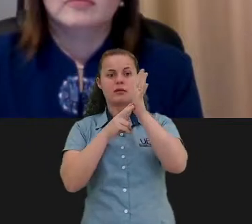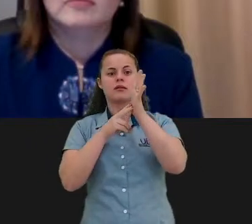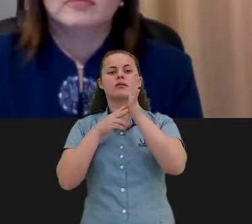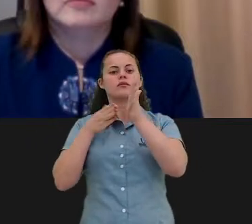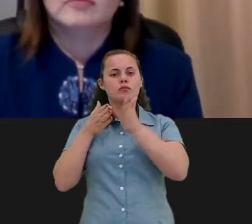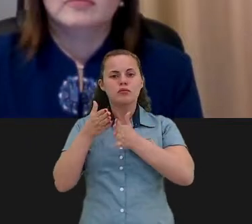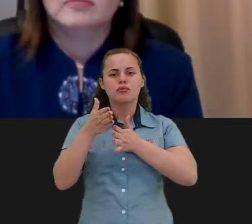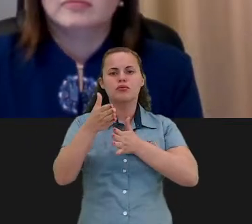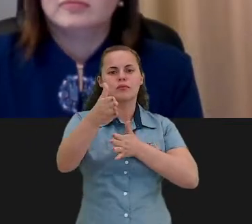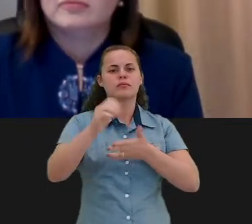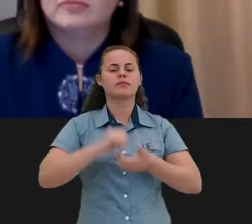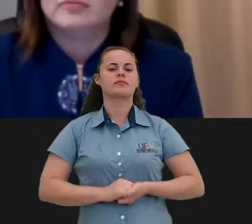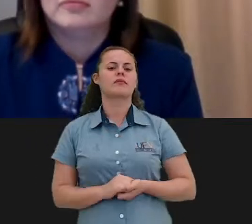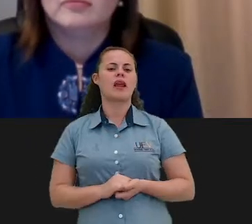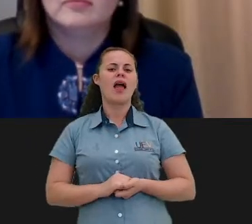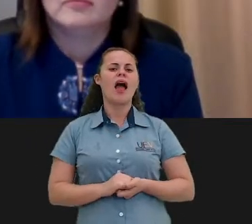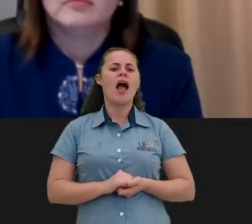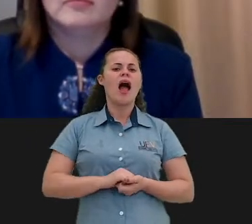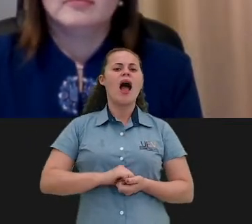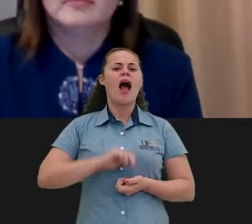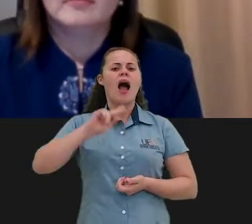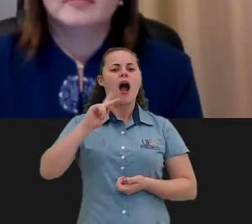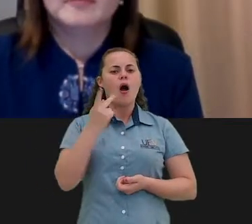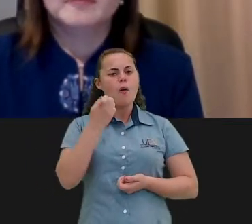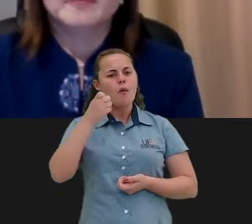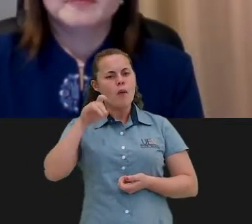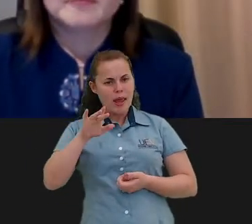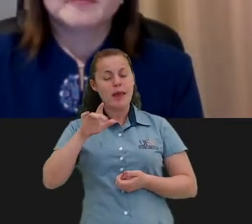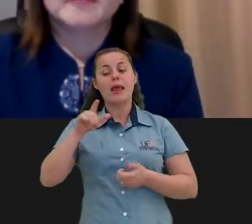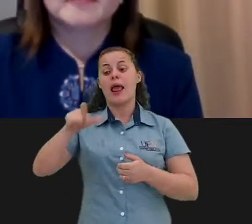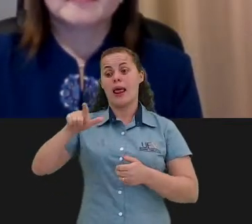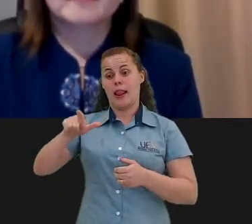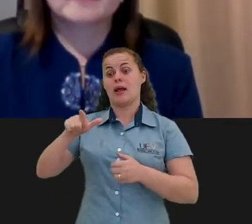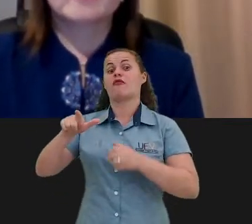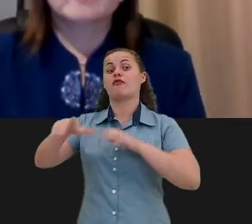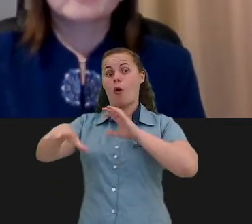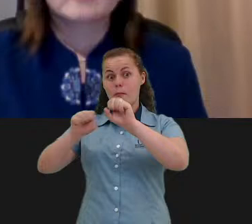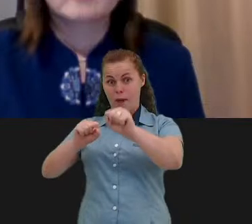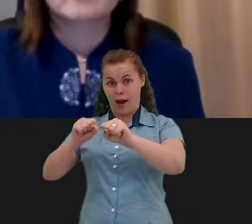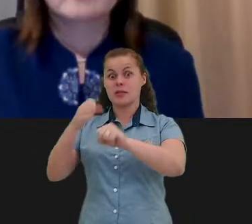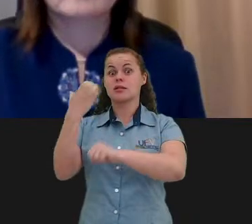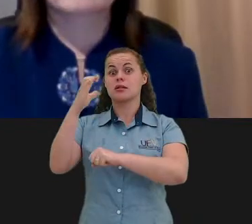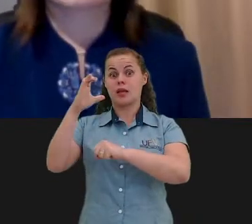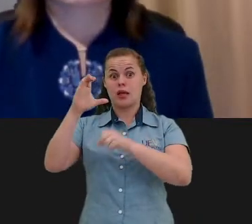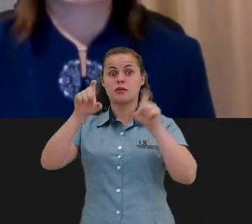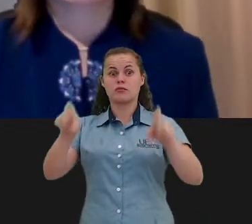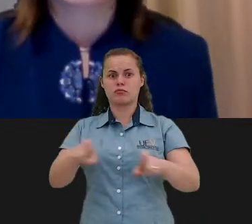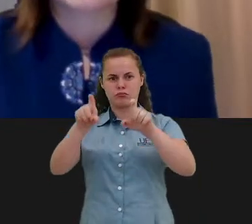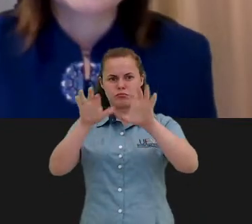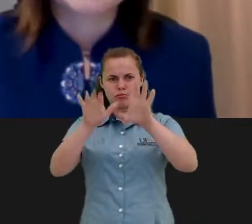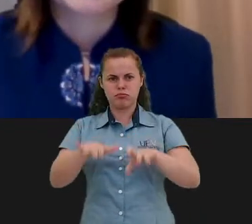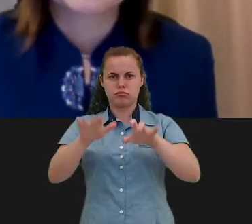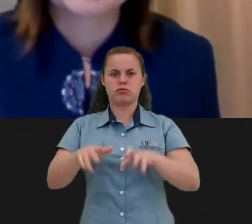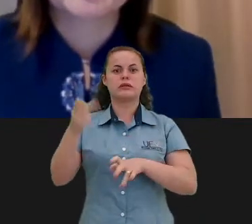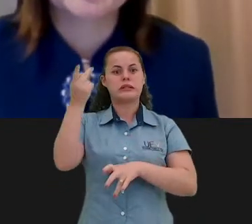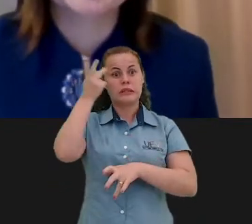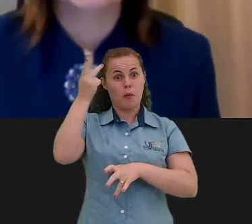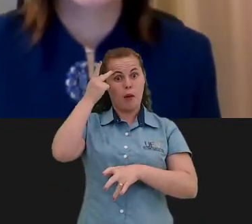A professora Wei possui graduação em Ciências da Computação pela Universidade Estadual Paulista Júlio de